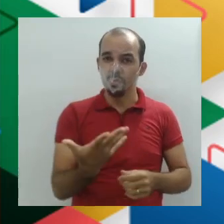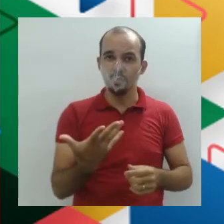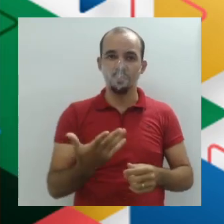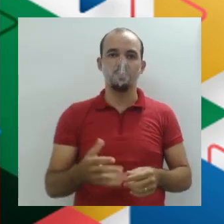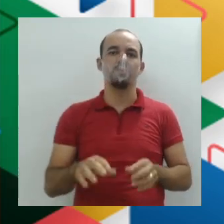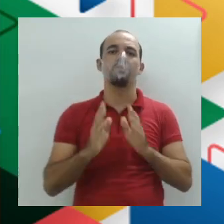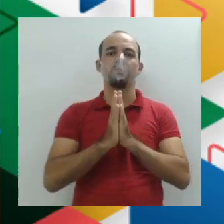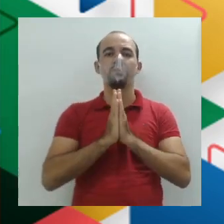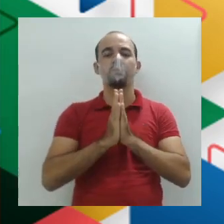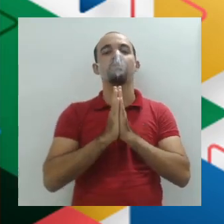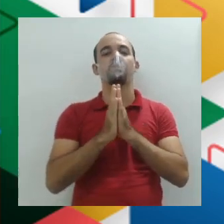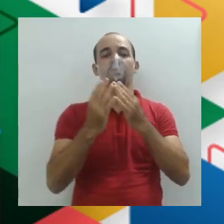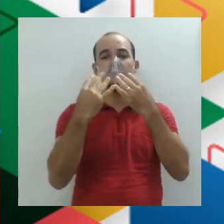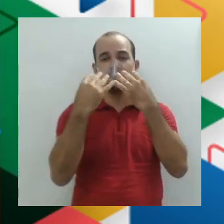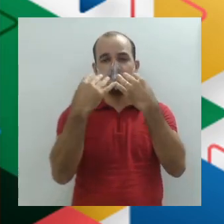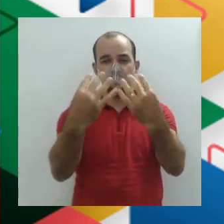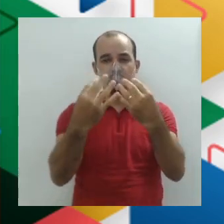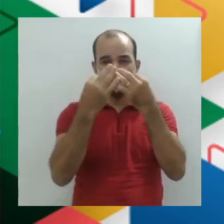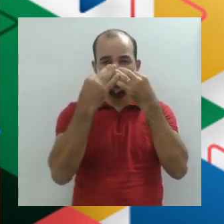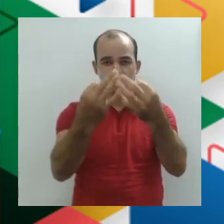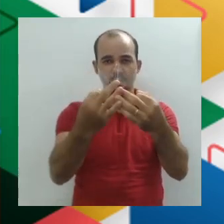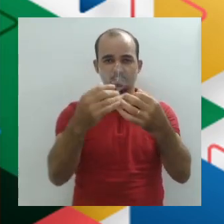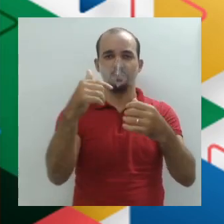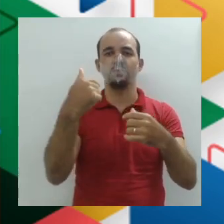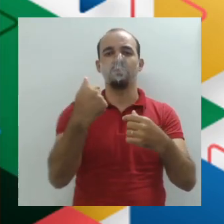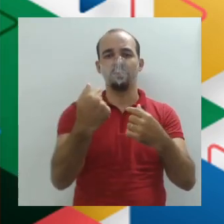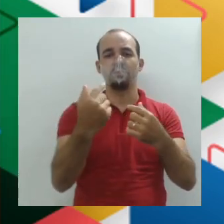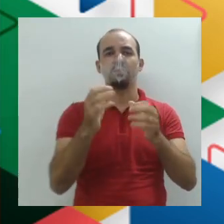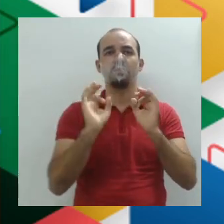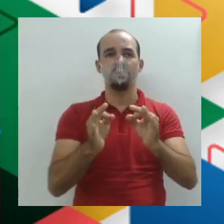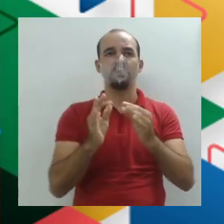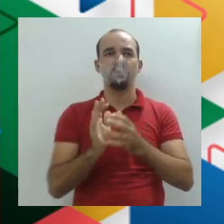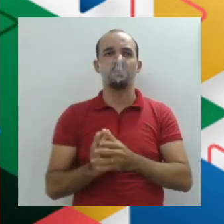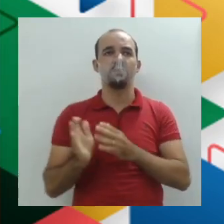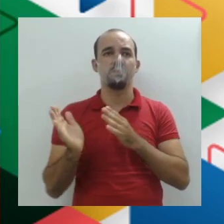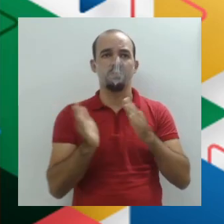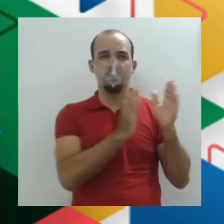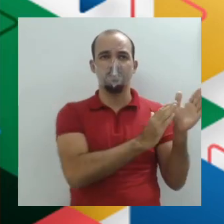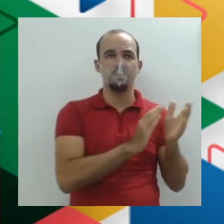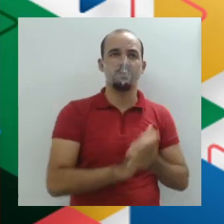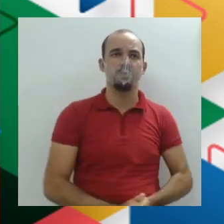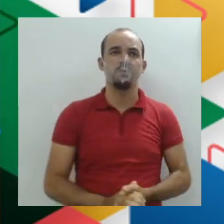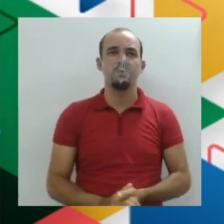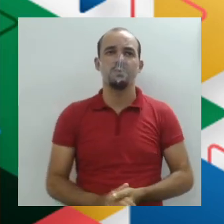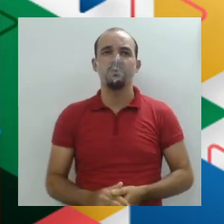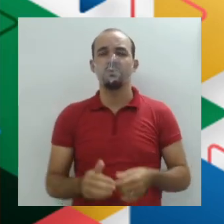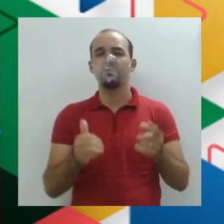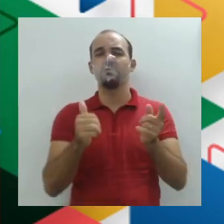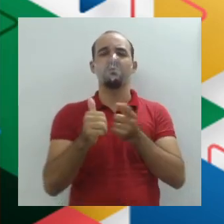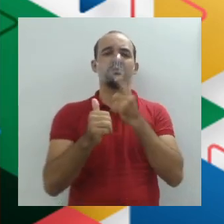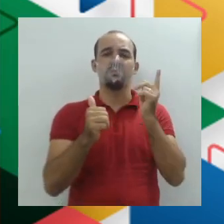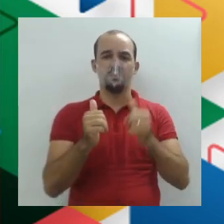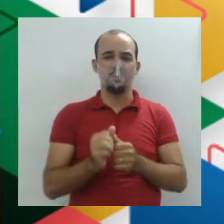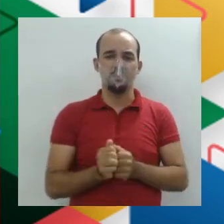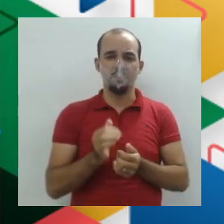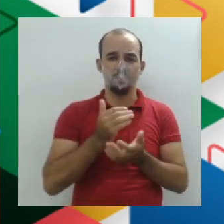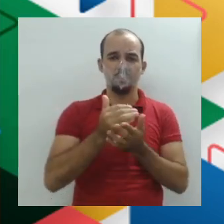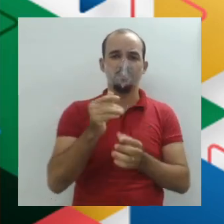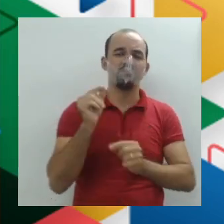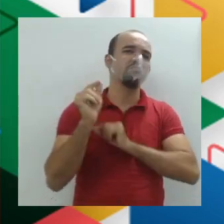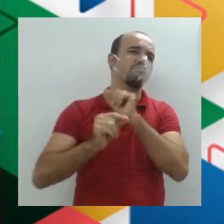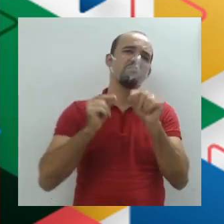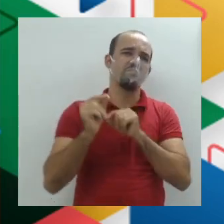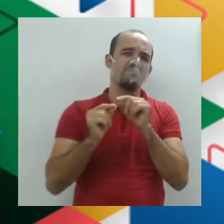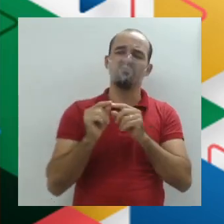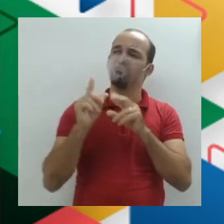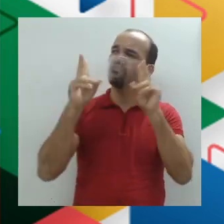e concentração nesse tempo restante de aula que nós temos. Olha só, galera. Primeiro, o que são razões trigonométricas?